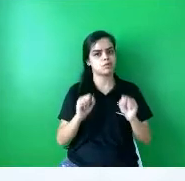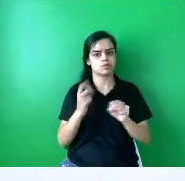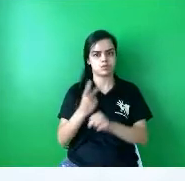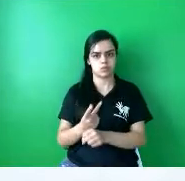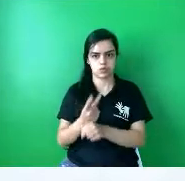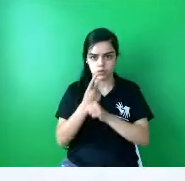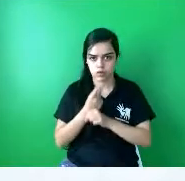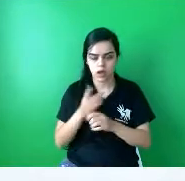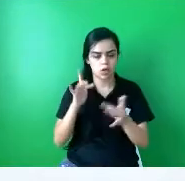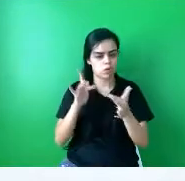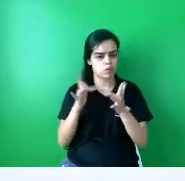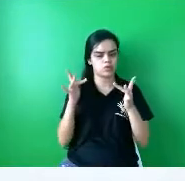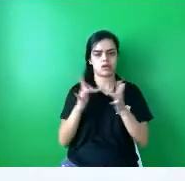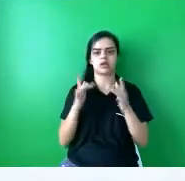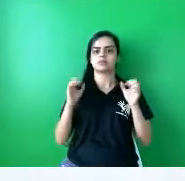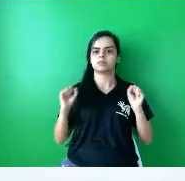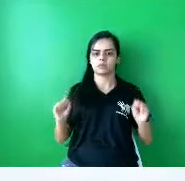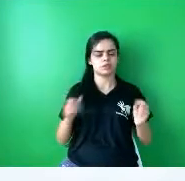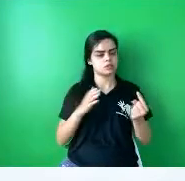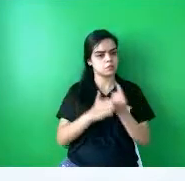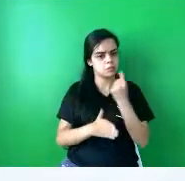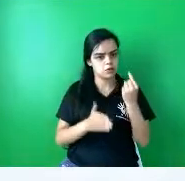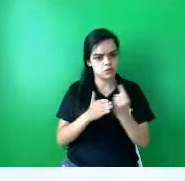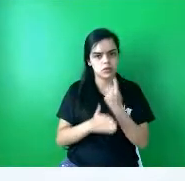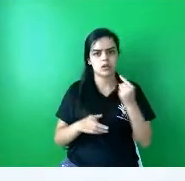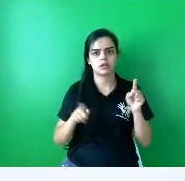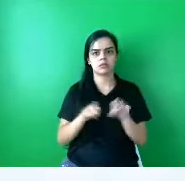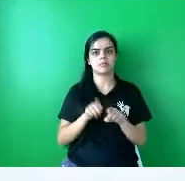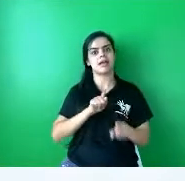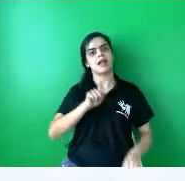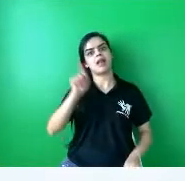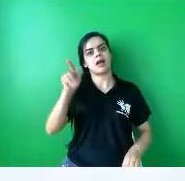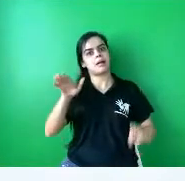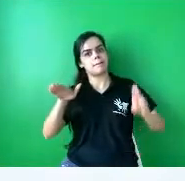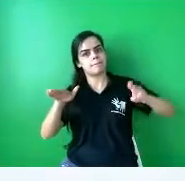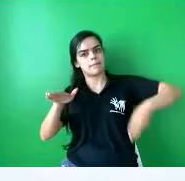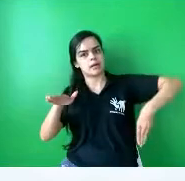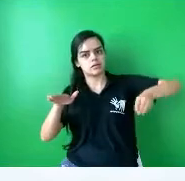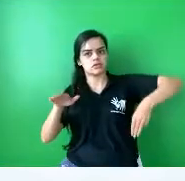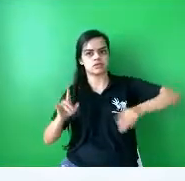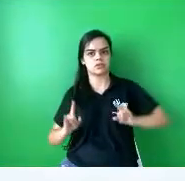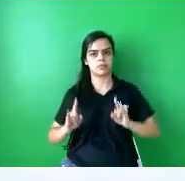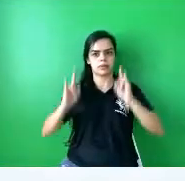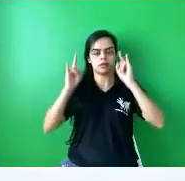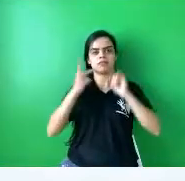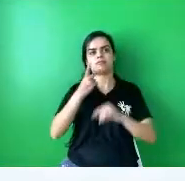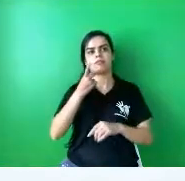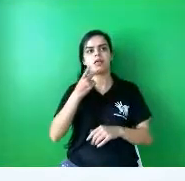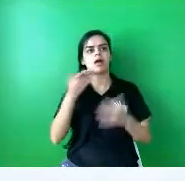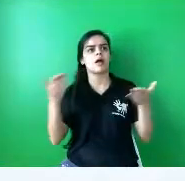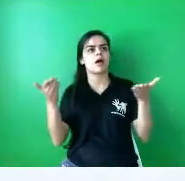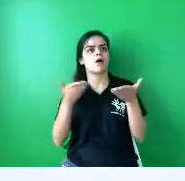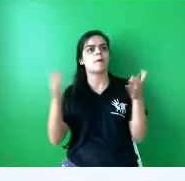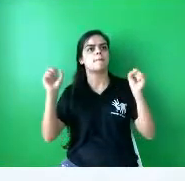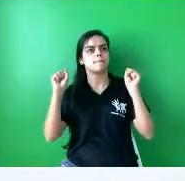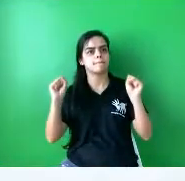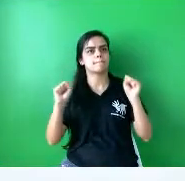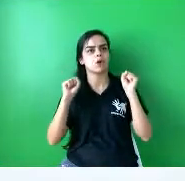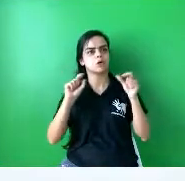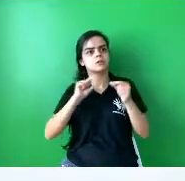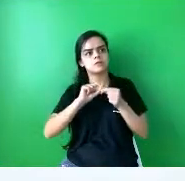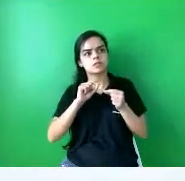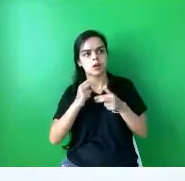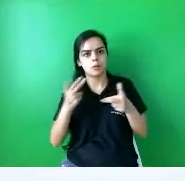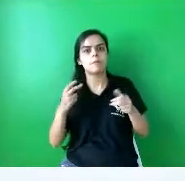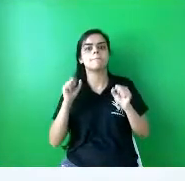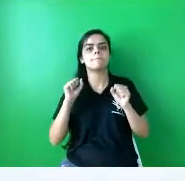entrar em contato, perguntar no dia, se ele estiver lá em Matinhos, num dos apartamentos, e falar, e agora, será que eu posso fazer isso?